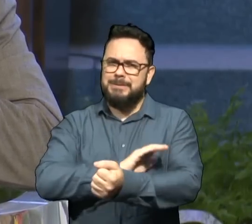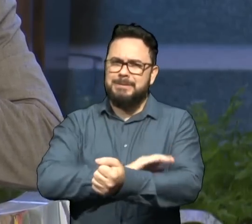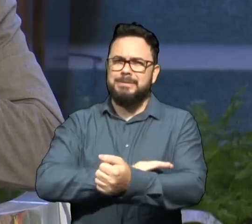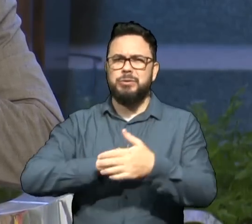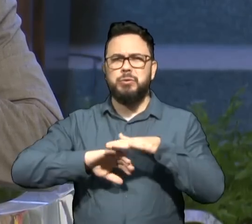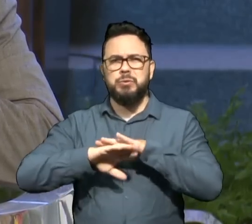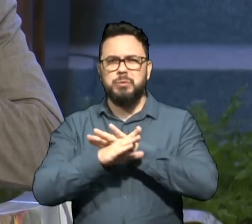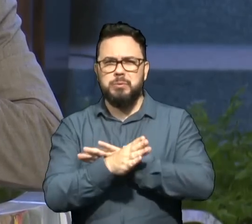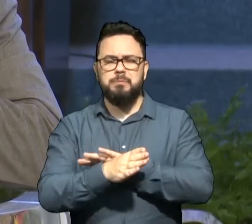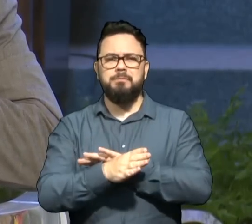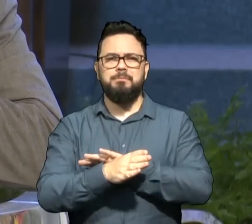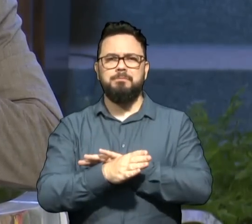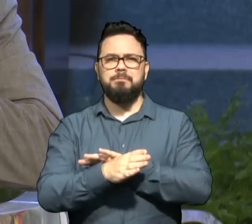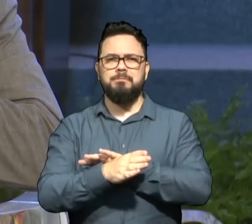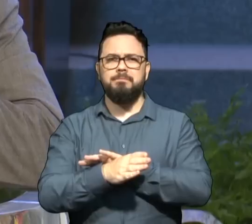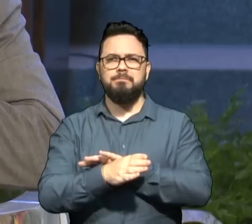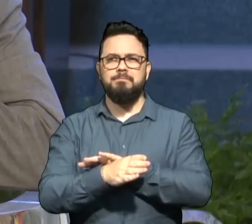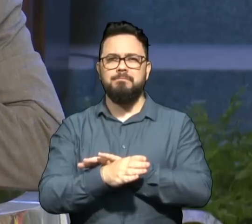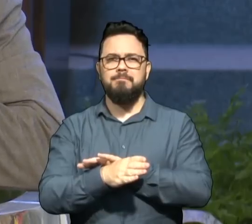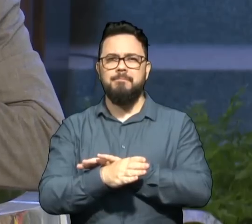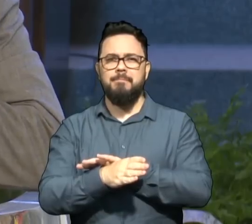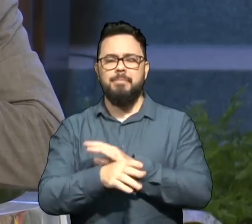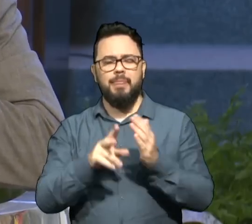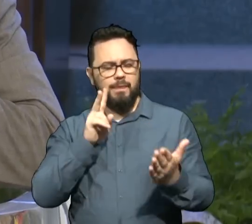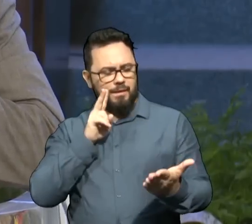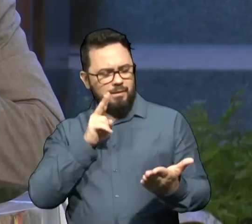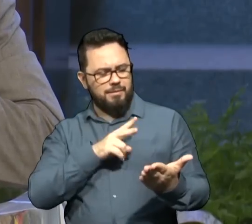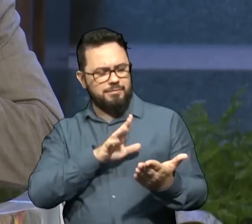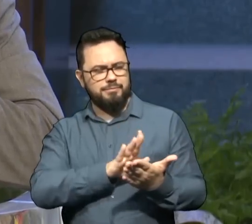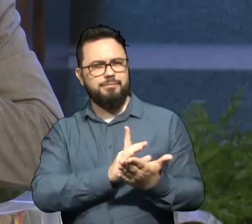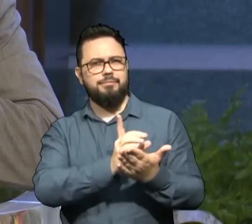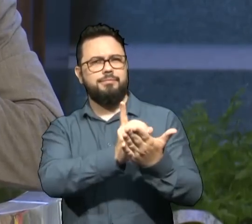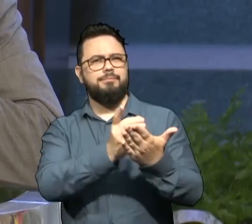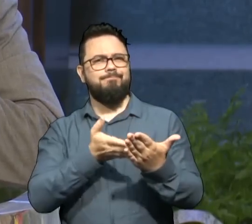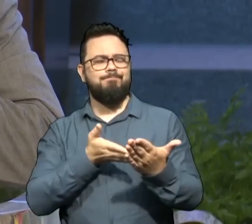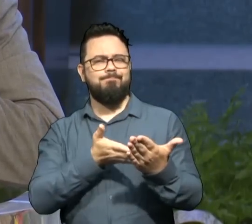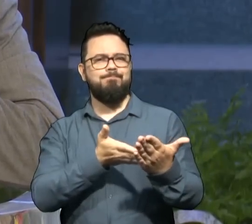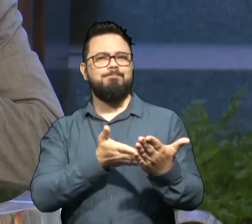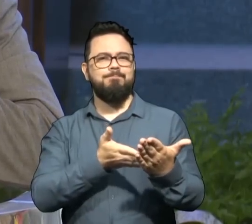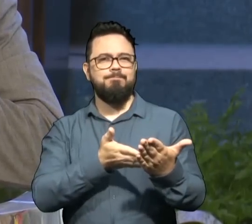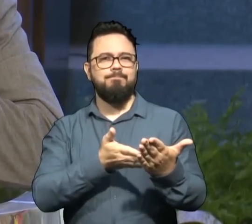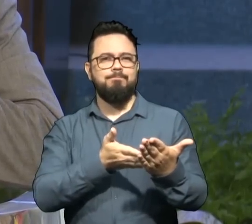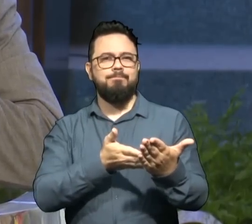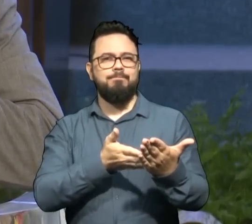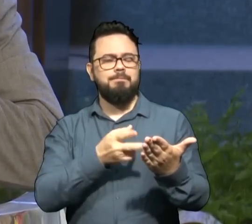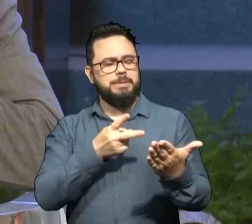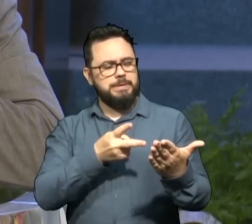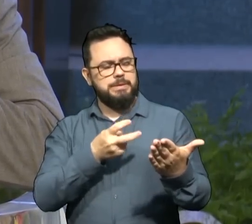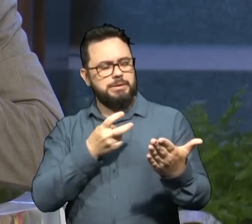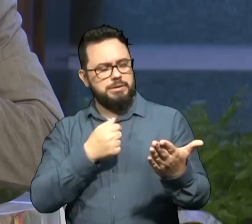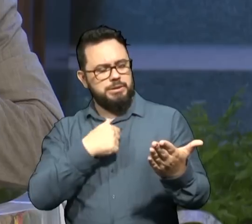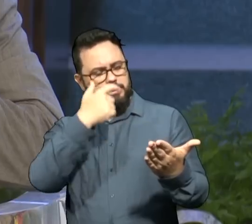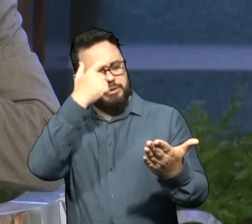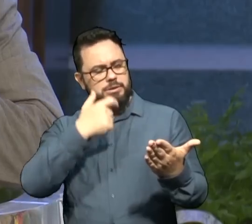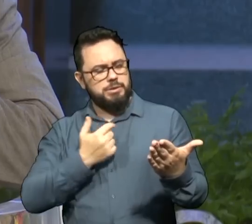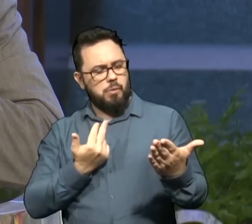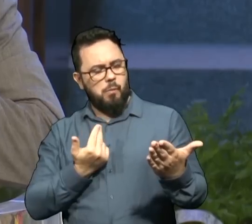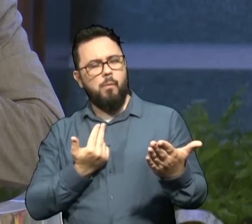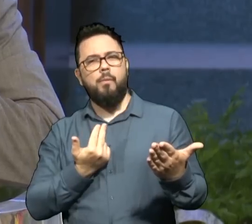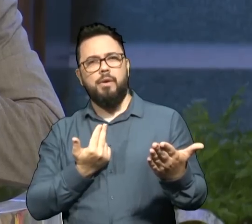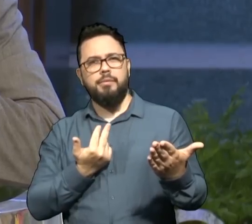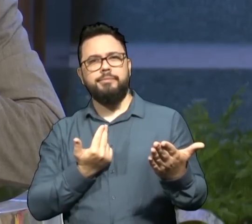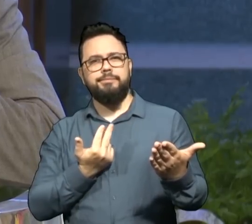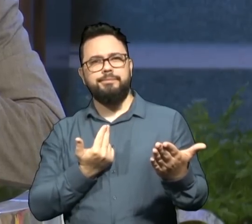vícios Olho para a Bíblia eu vejo muito de mim naqueles homens e mulheres de